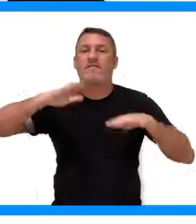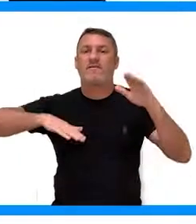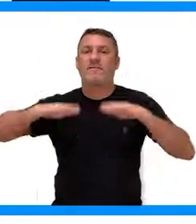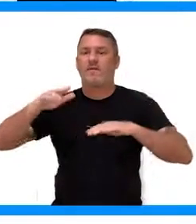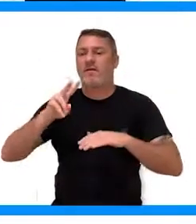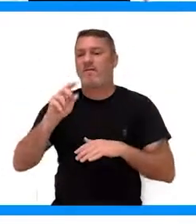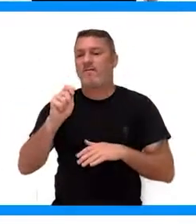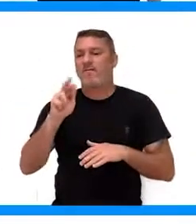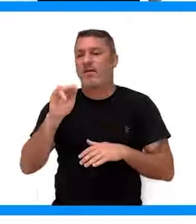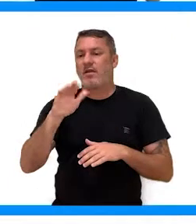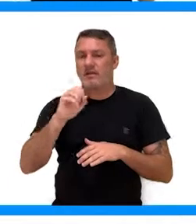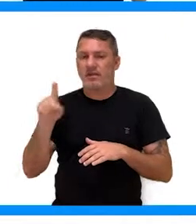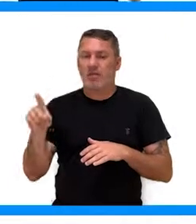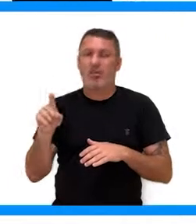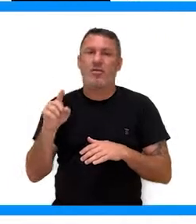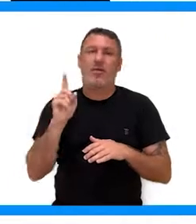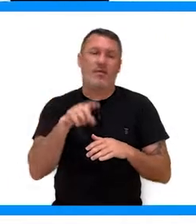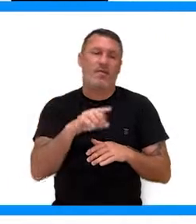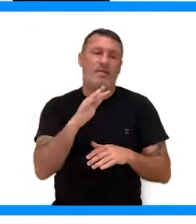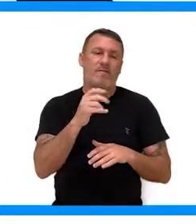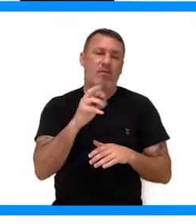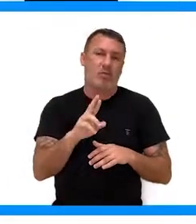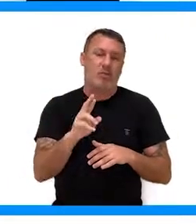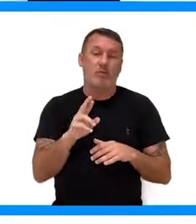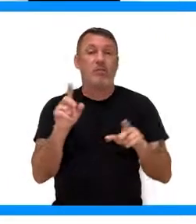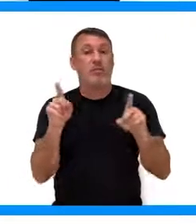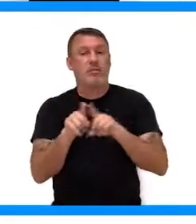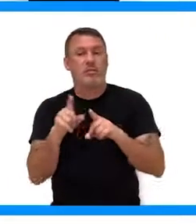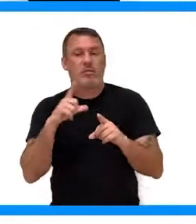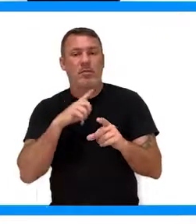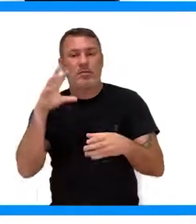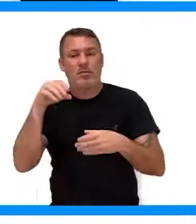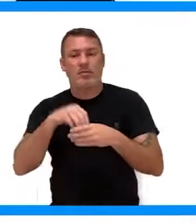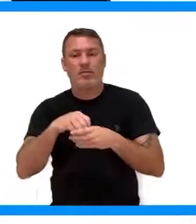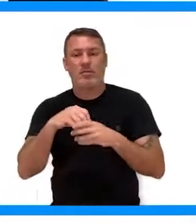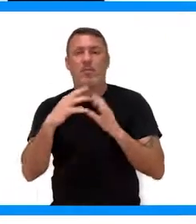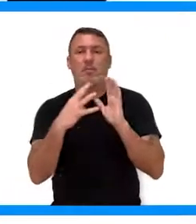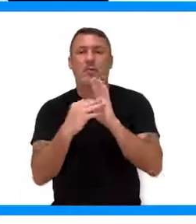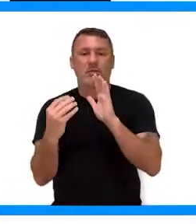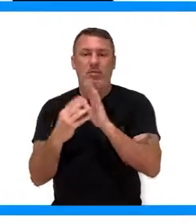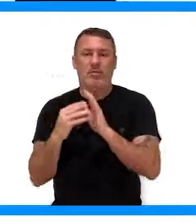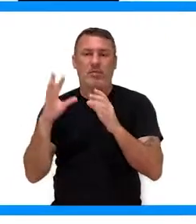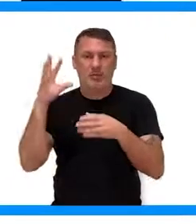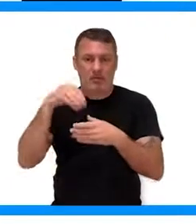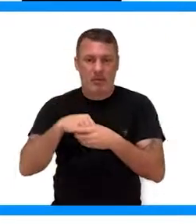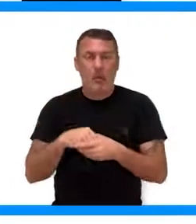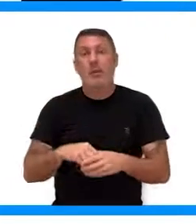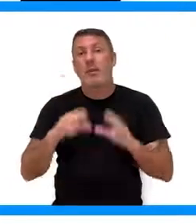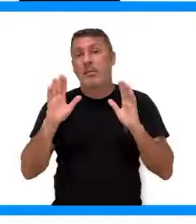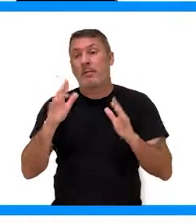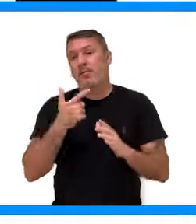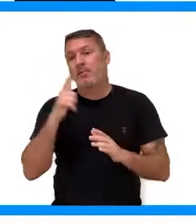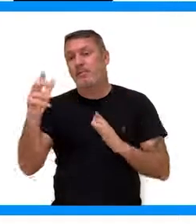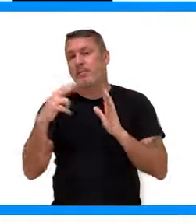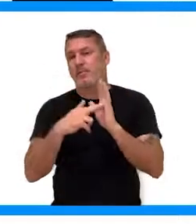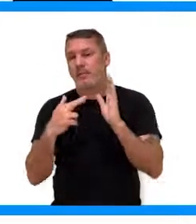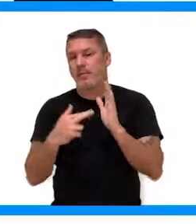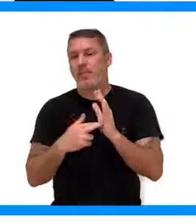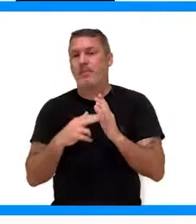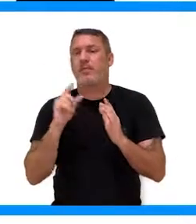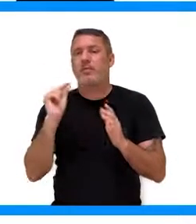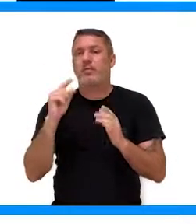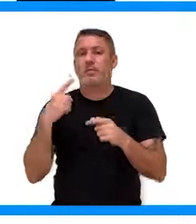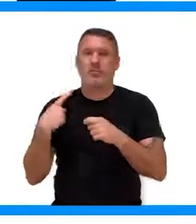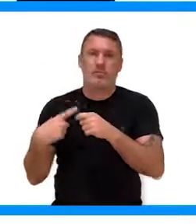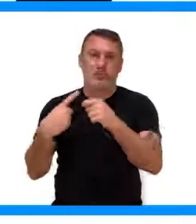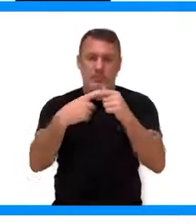com as variações desses fatores. Inclusive, existe até também o conceito de módulos fiscais. Porém, aí já é uma regra